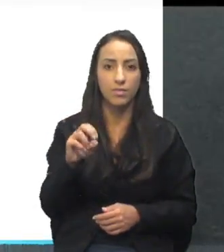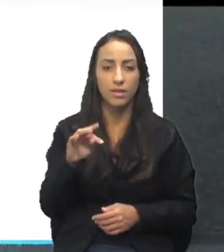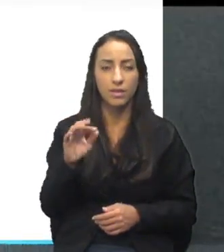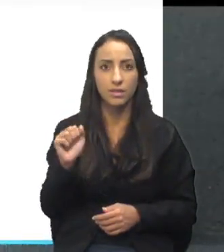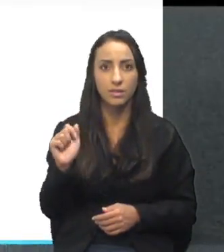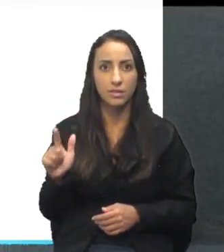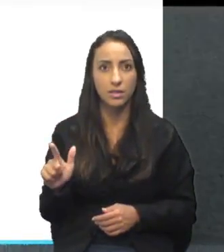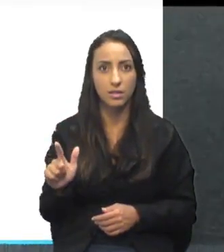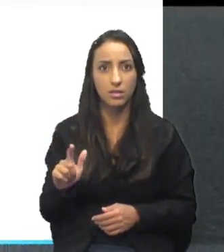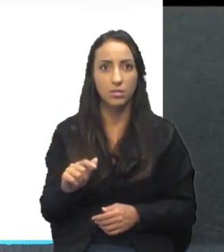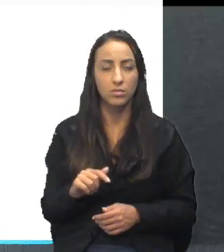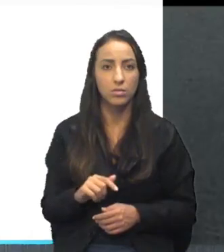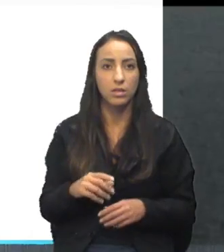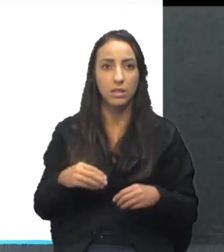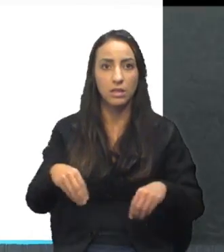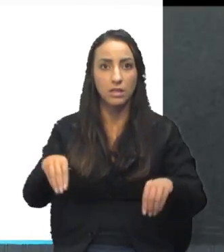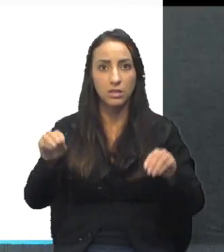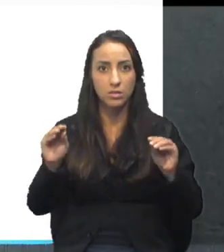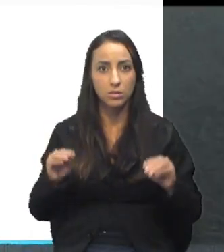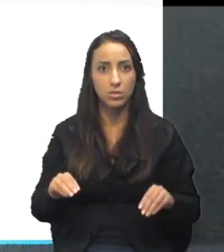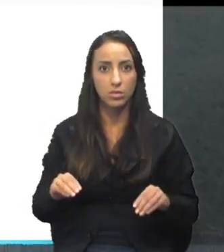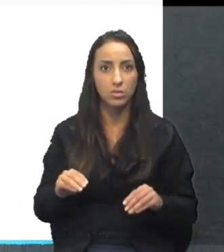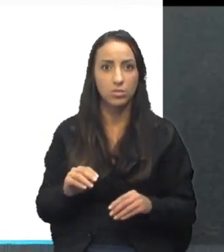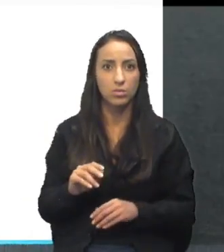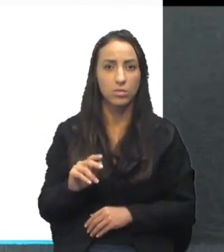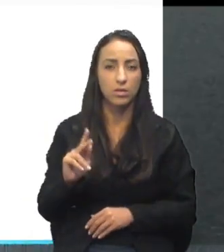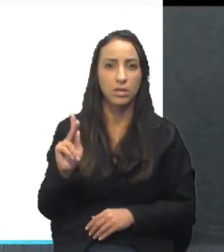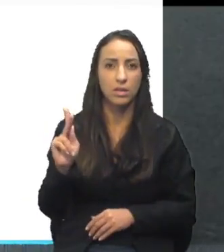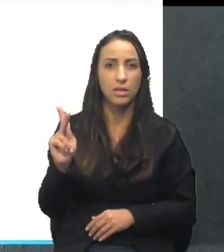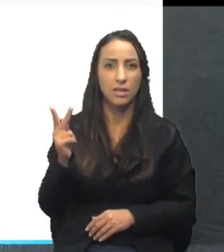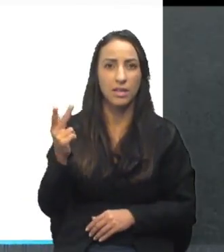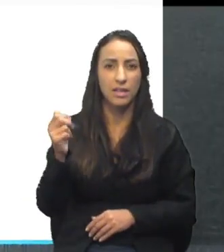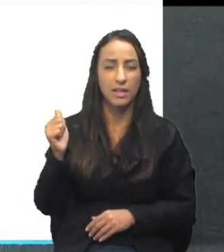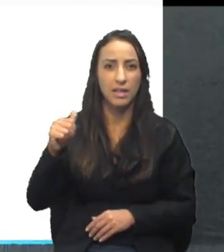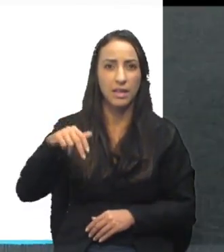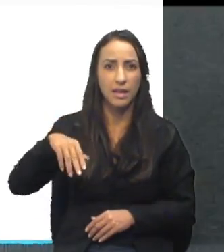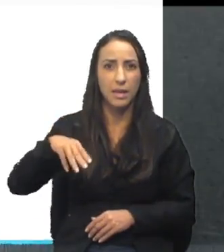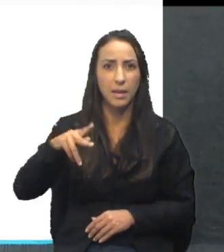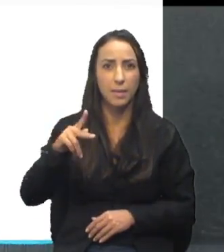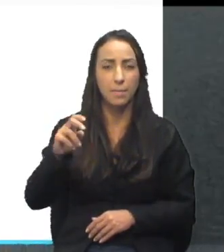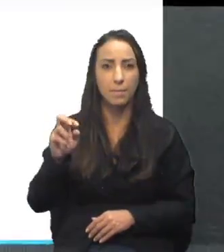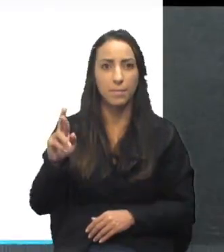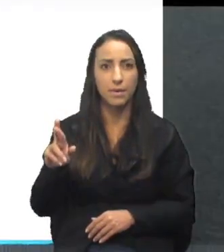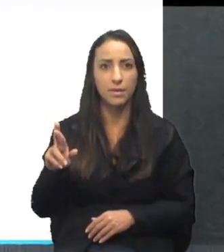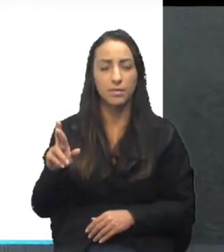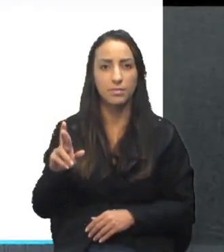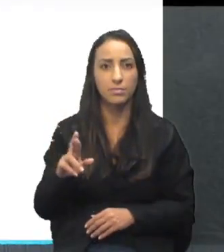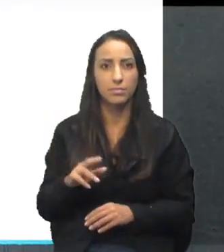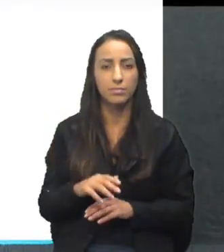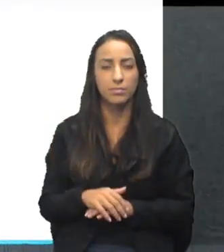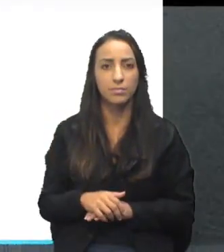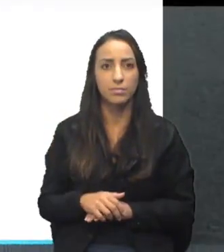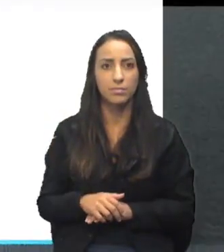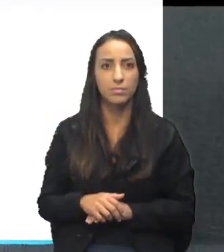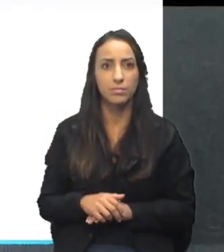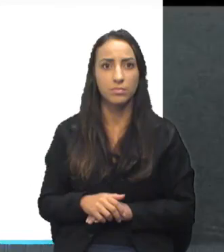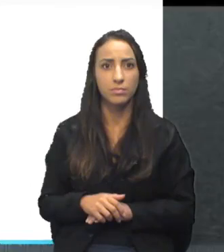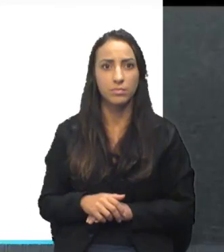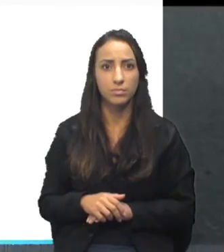avental descartável, lençóis, o avental também só quando for necessário, quando o paciente